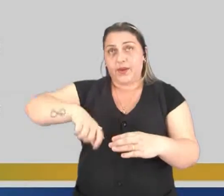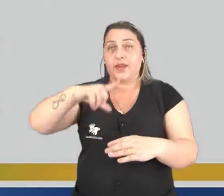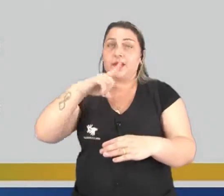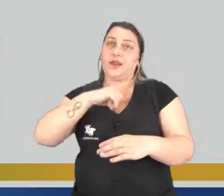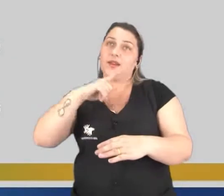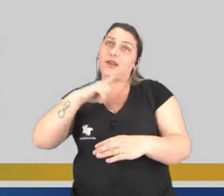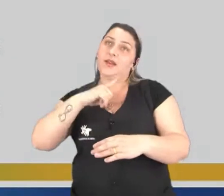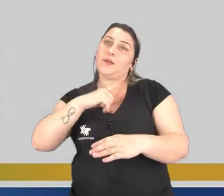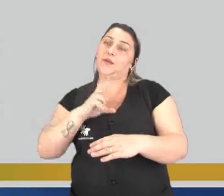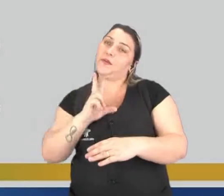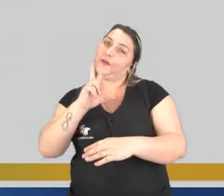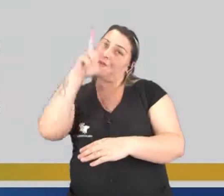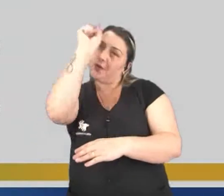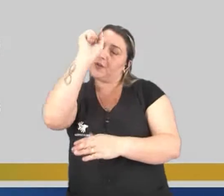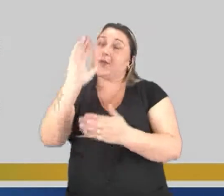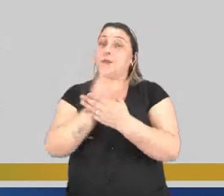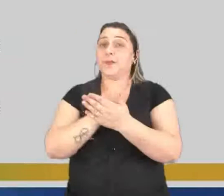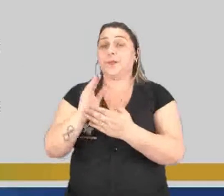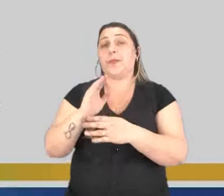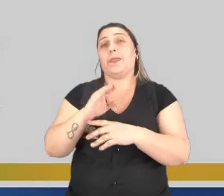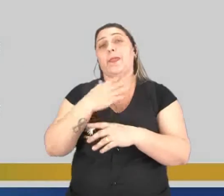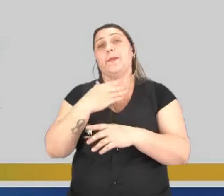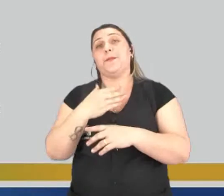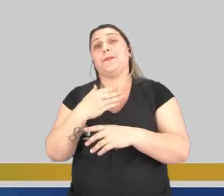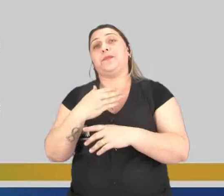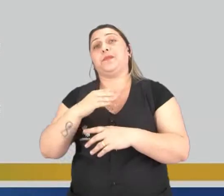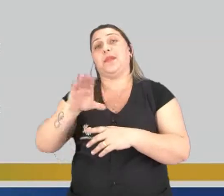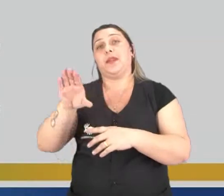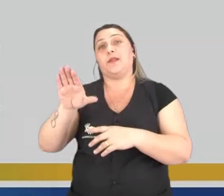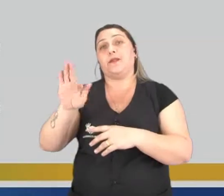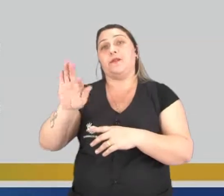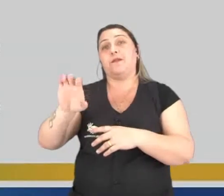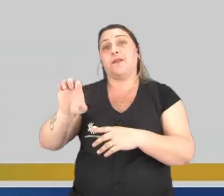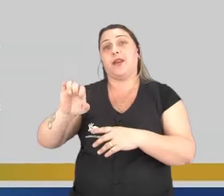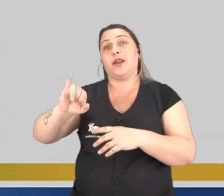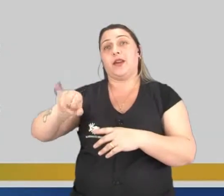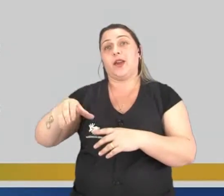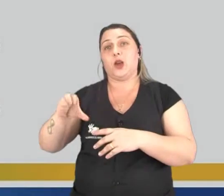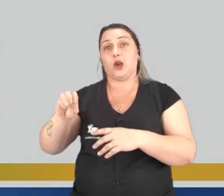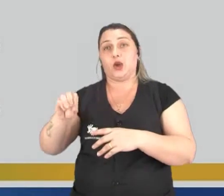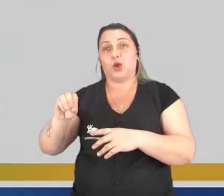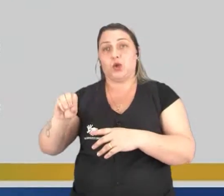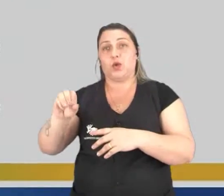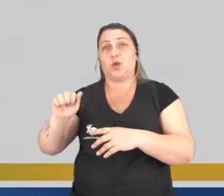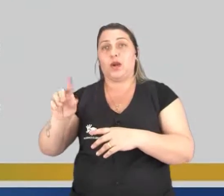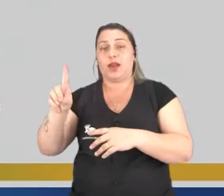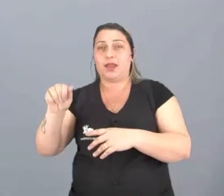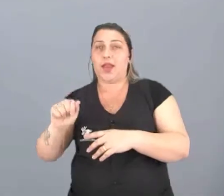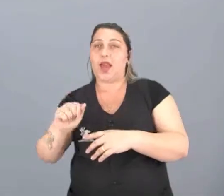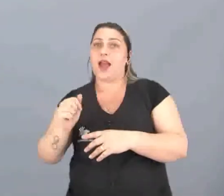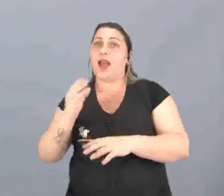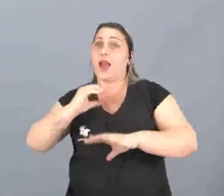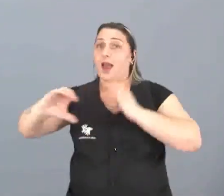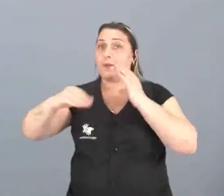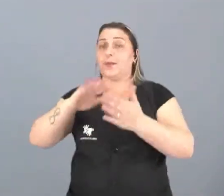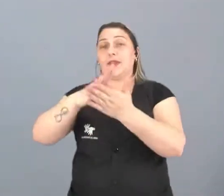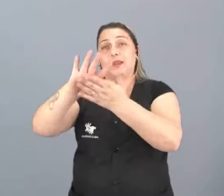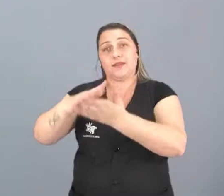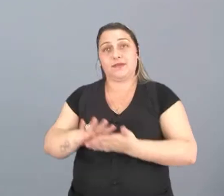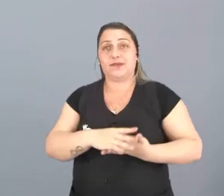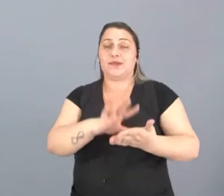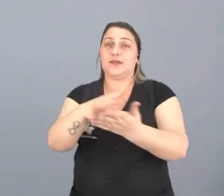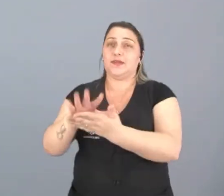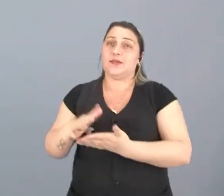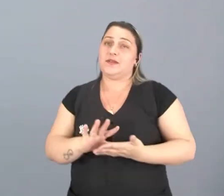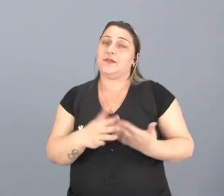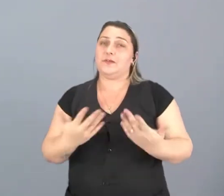temos muito forte alguns alimentos, como por exemplo a feijoada, a música, né, nós temos o samba, que